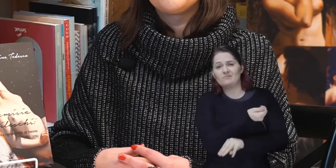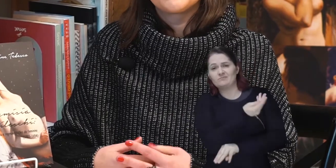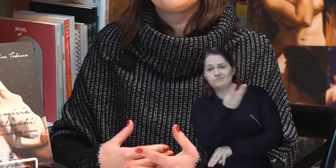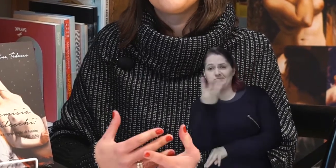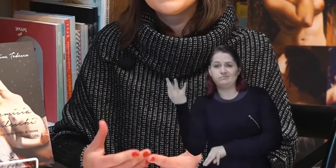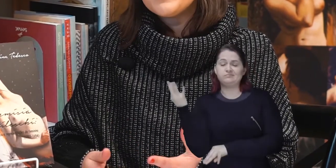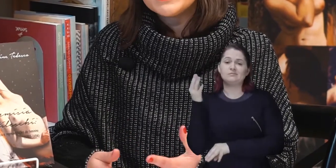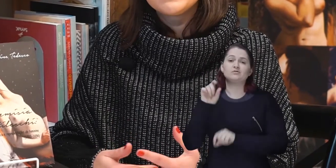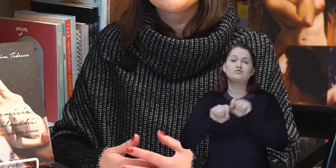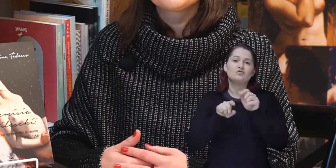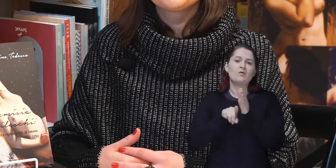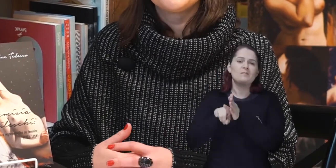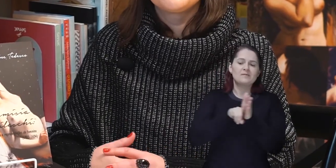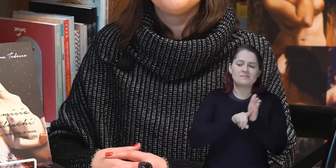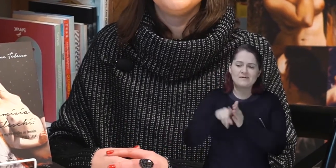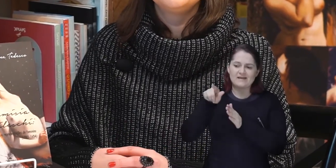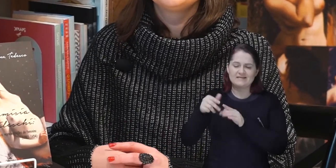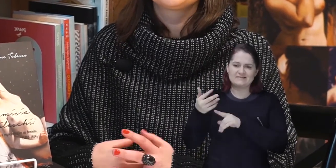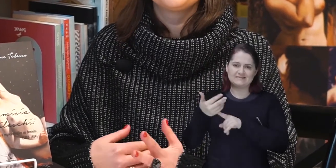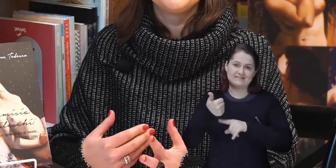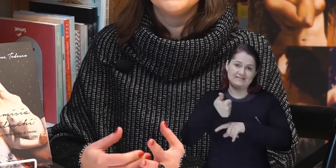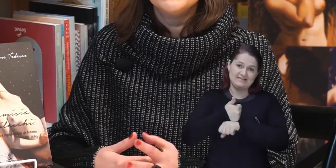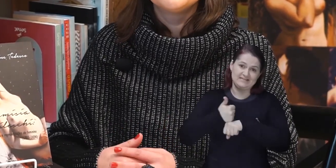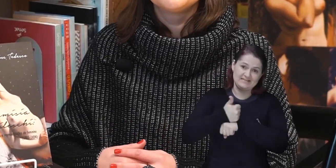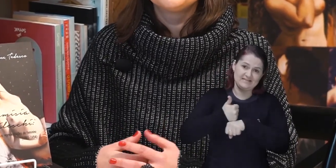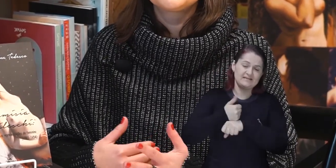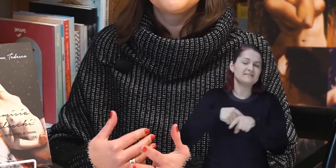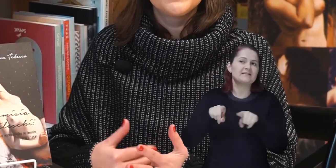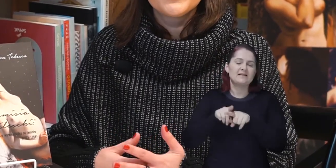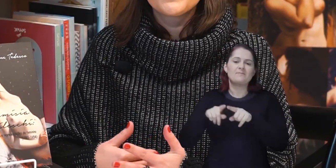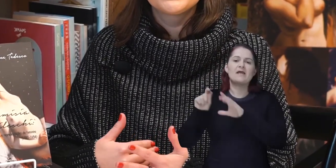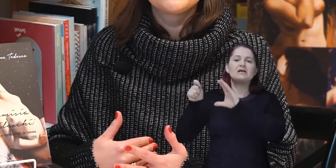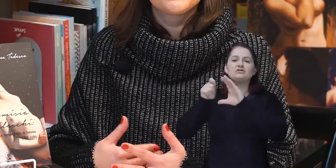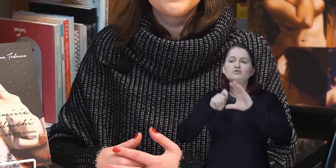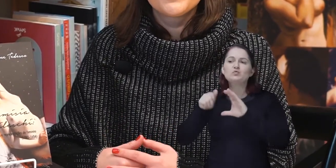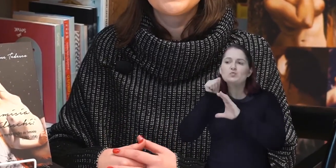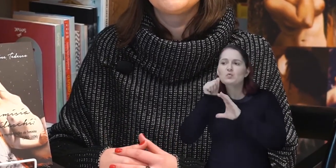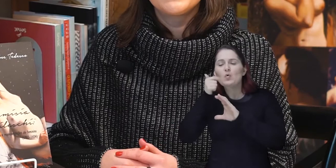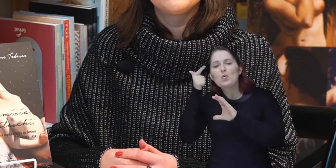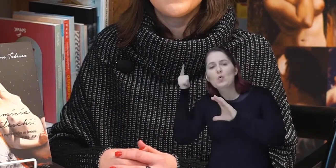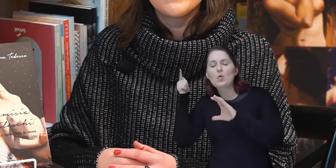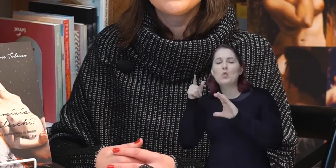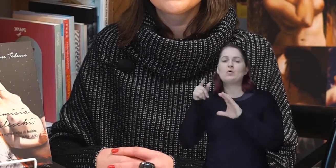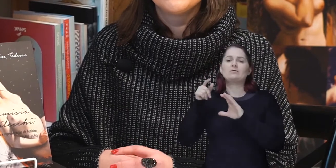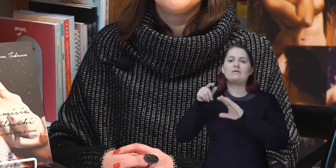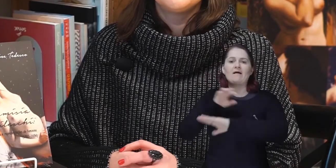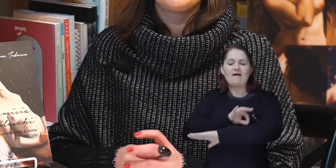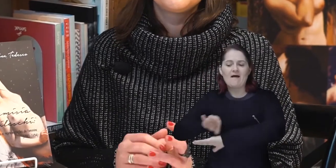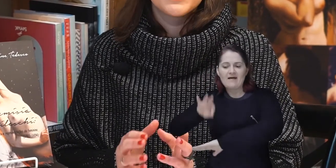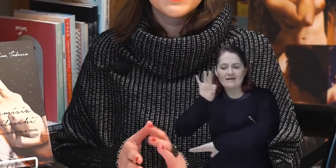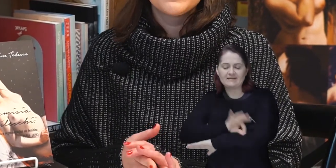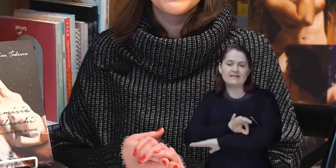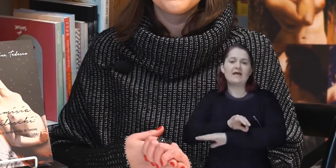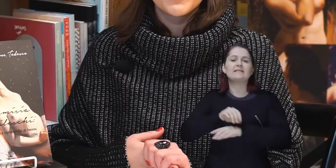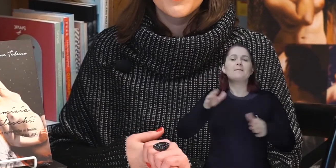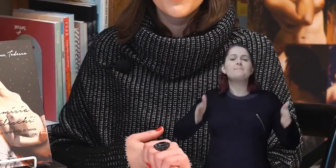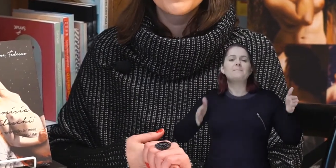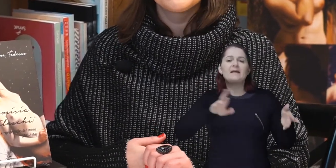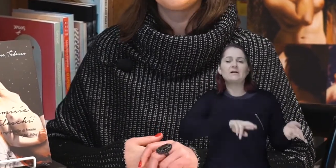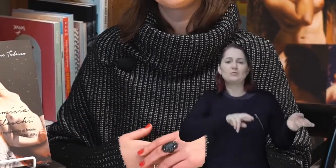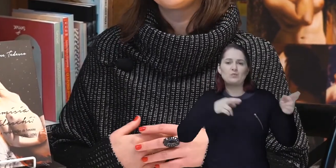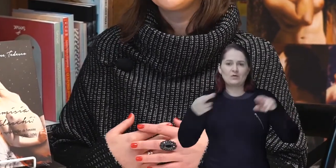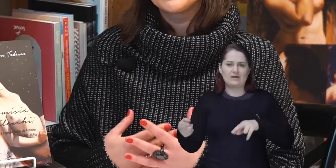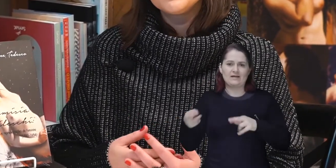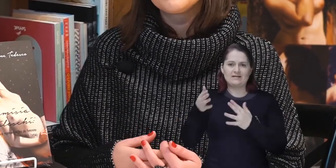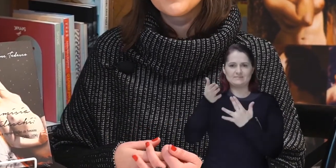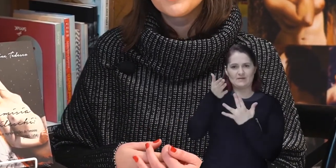museus para fazer a pesquisa sobre Artemisia, sobre outras pintoras, escultoras e arquitetas entre o Renascimento e o Barroco,